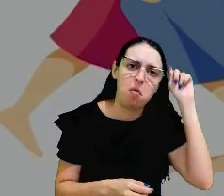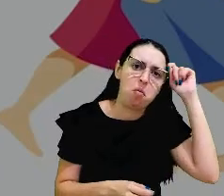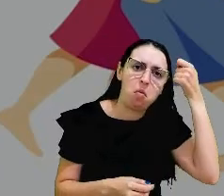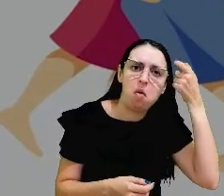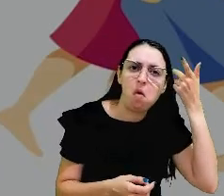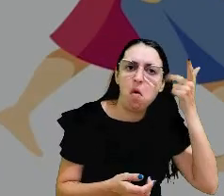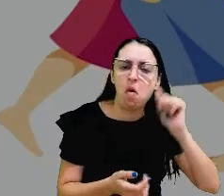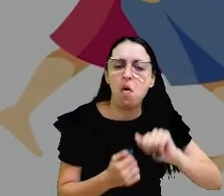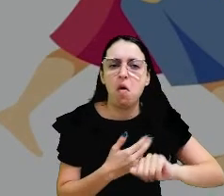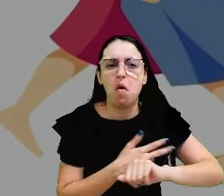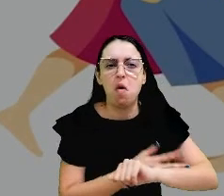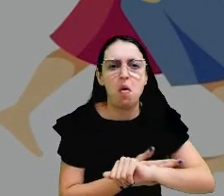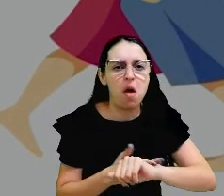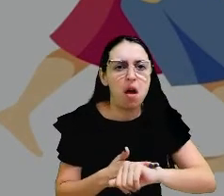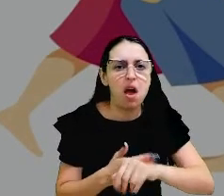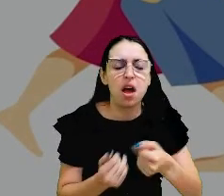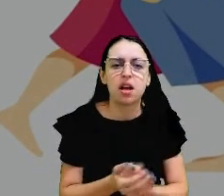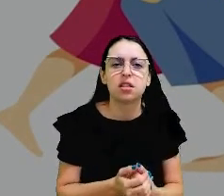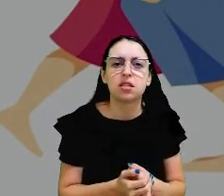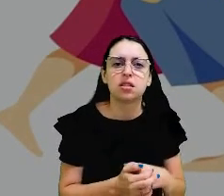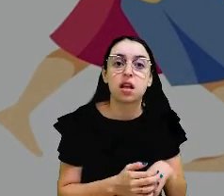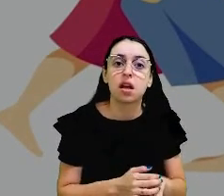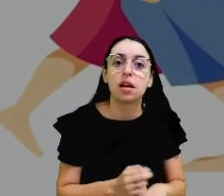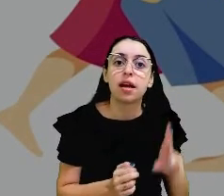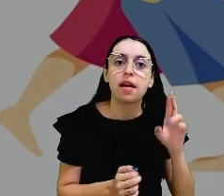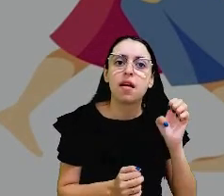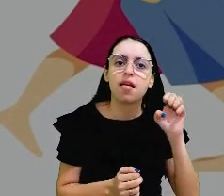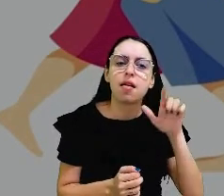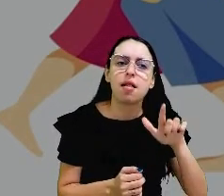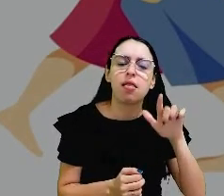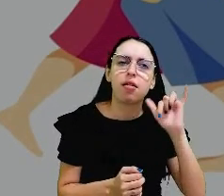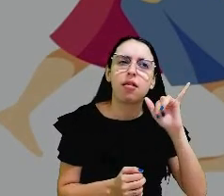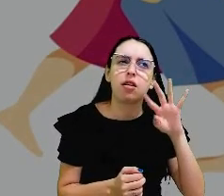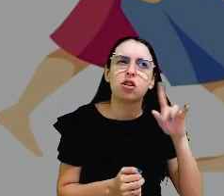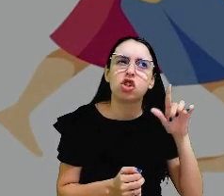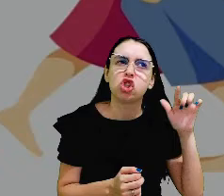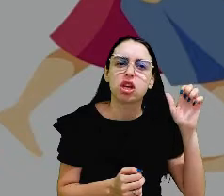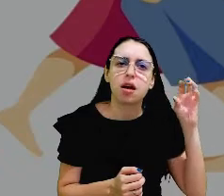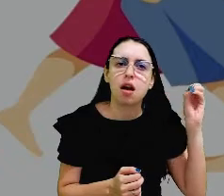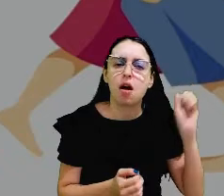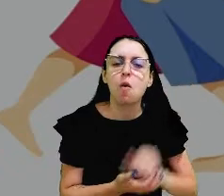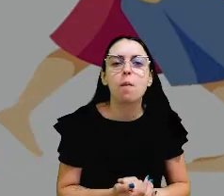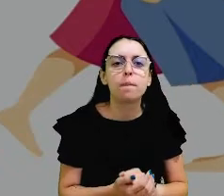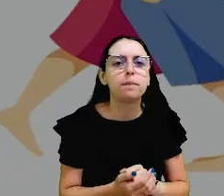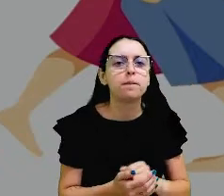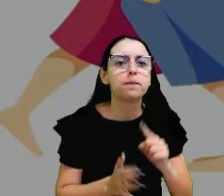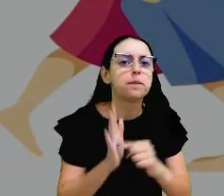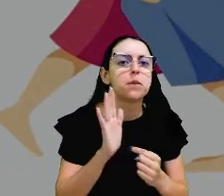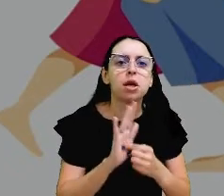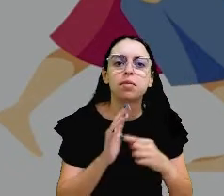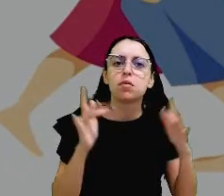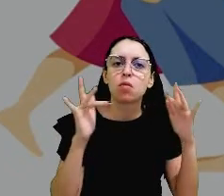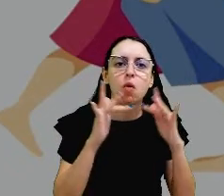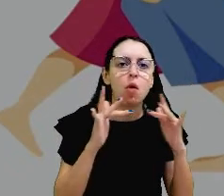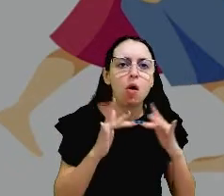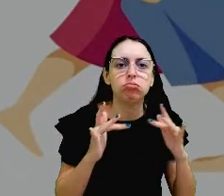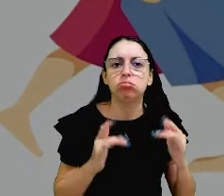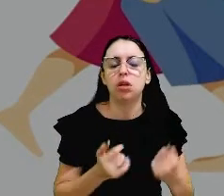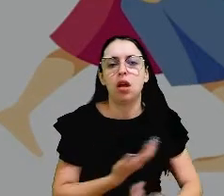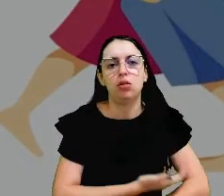da etnia, da religião, né? Além de, em algumas circunstâncias, ser impedido o contato com o